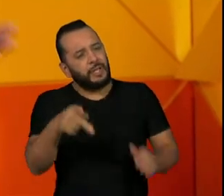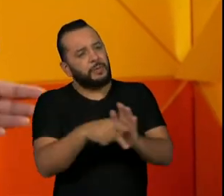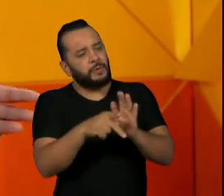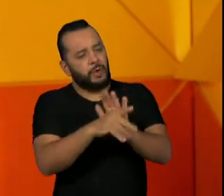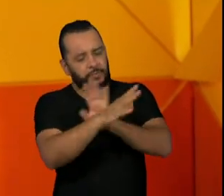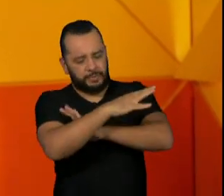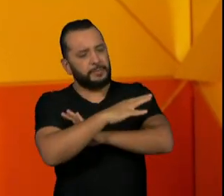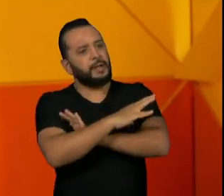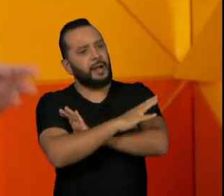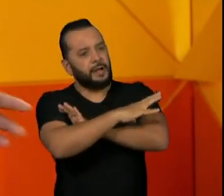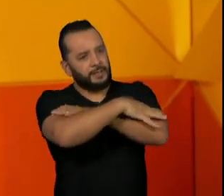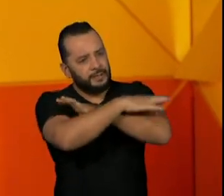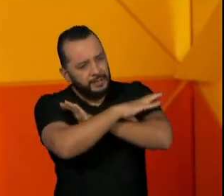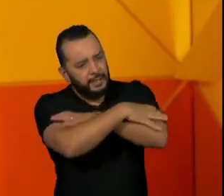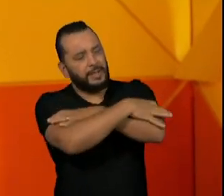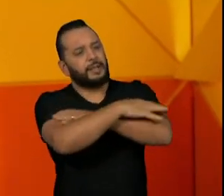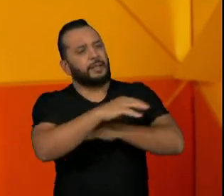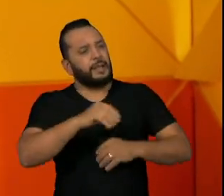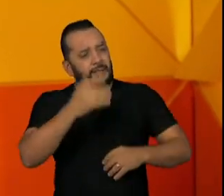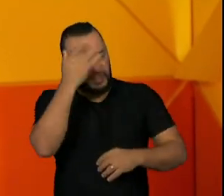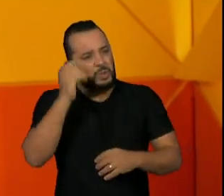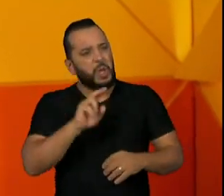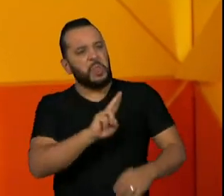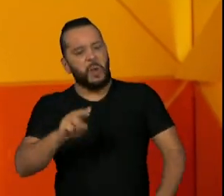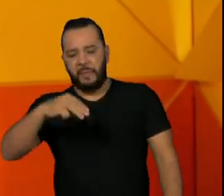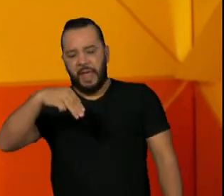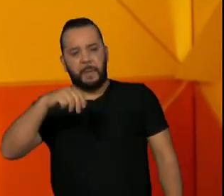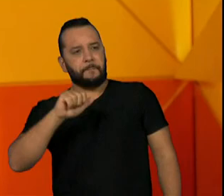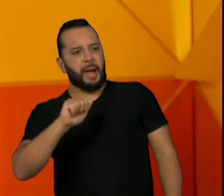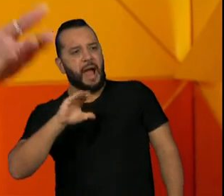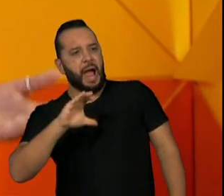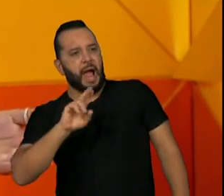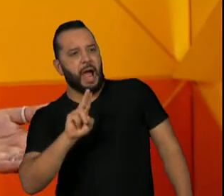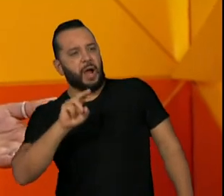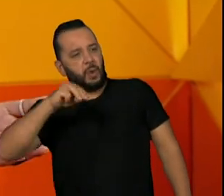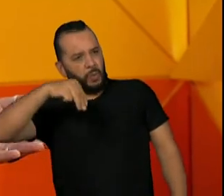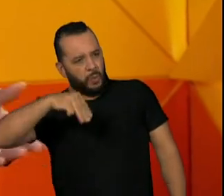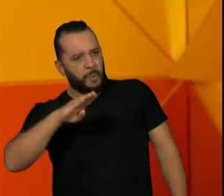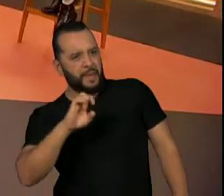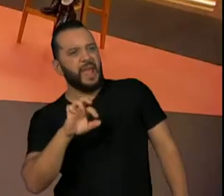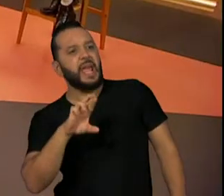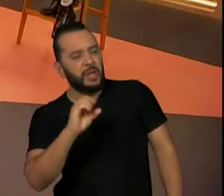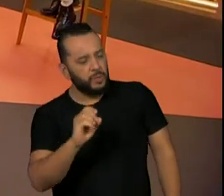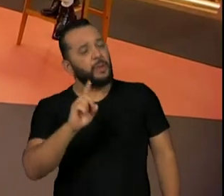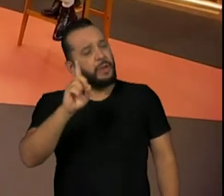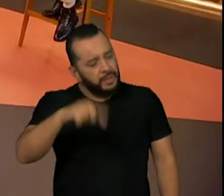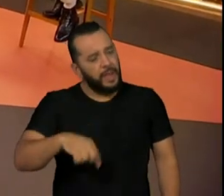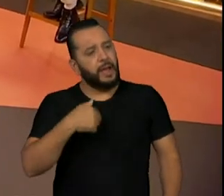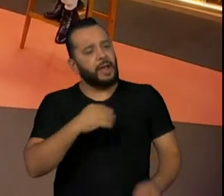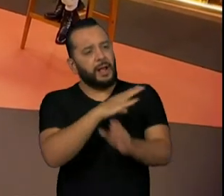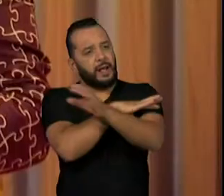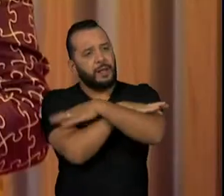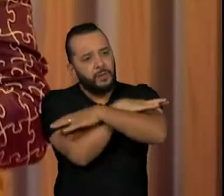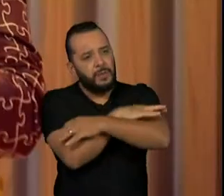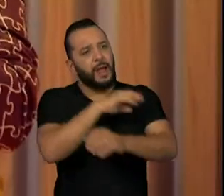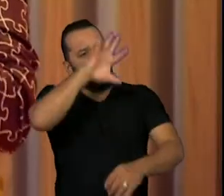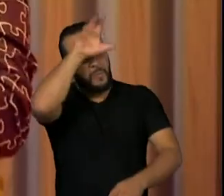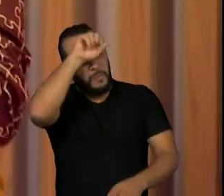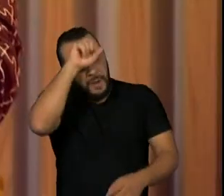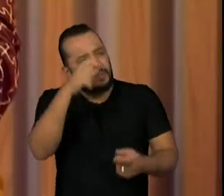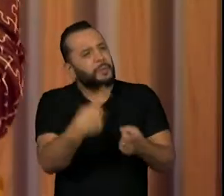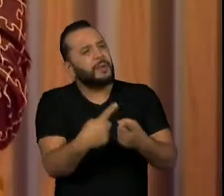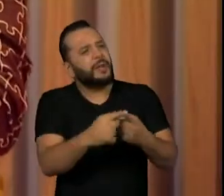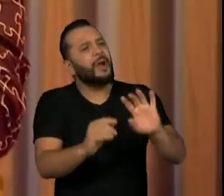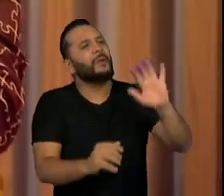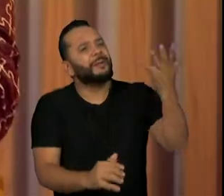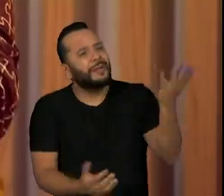como macumbeiro, seja ele umbandista, candomblecista, ou seja ele de Ifá. O que isso acontece? Veja que,